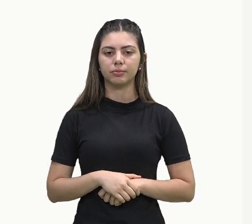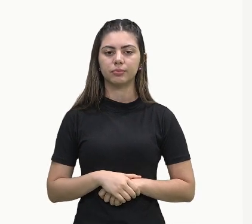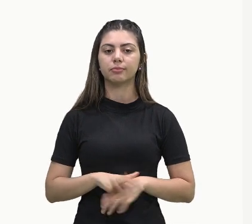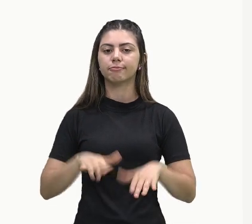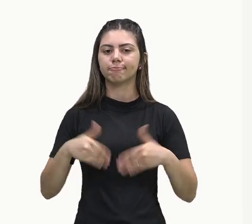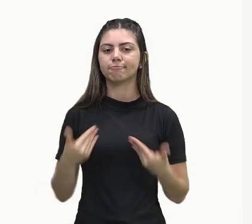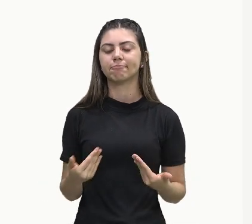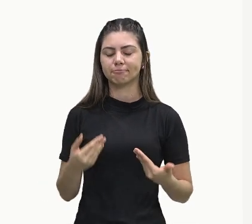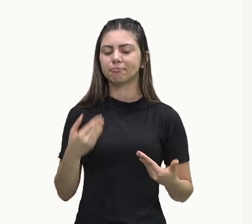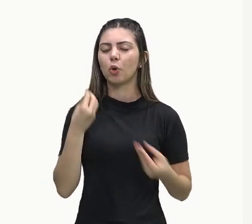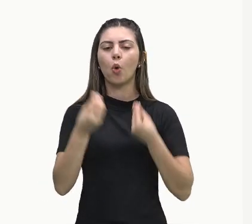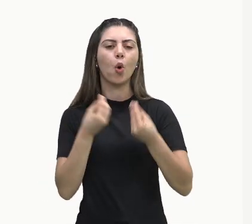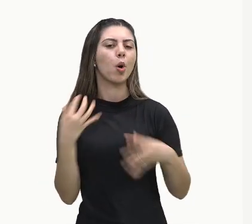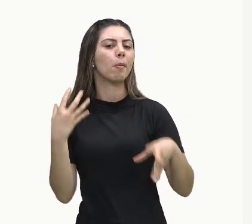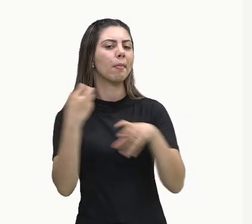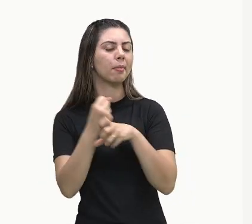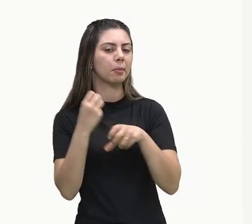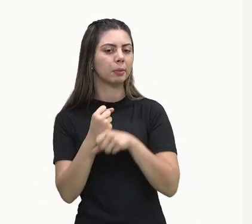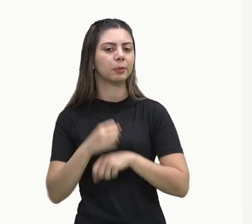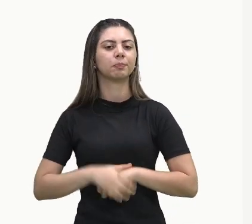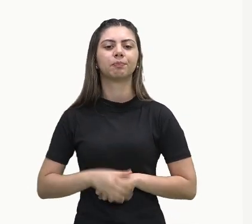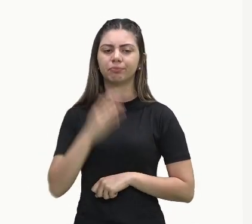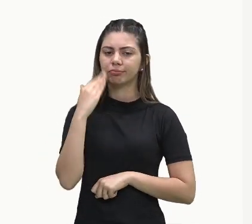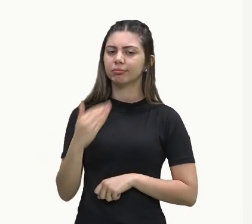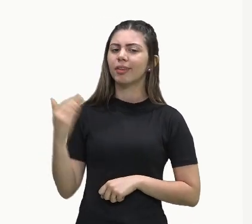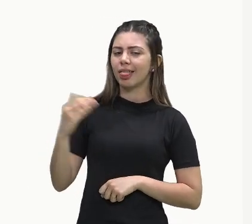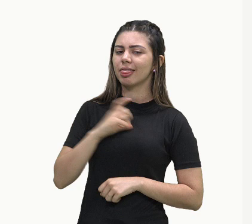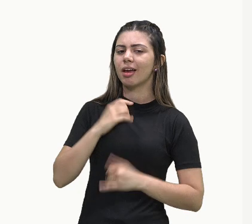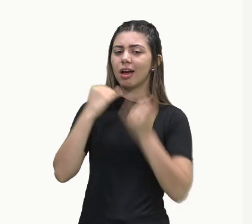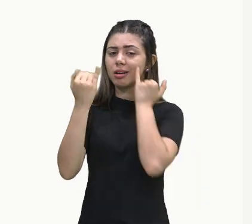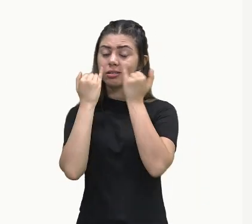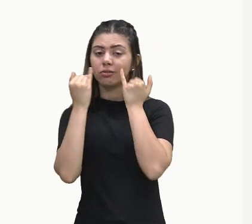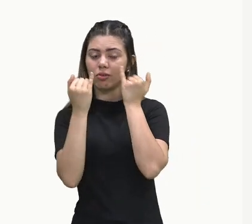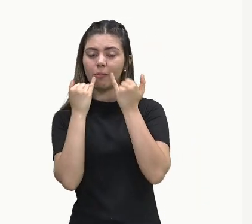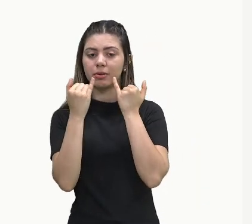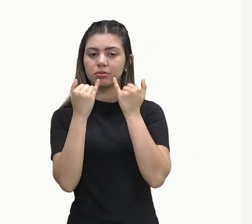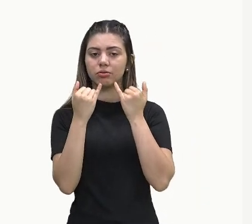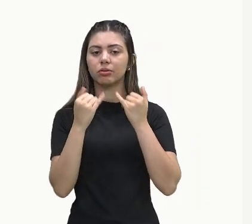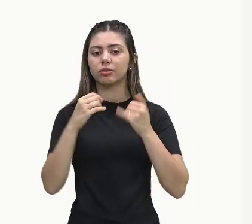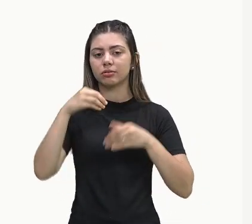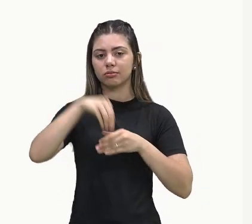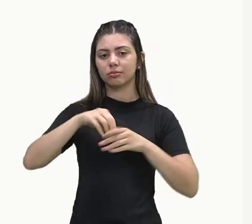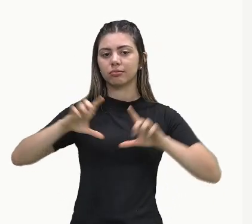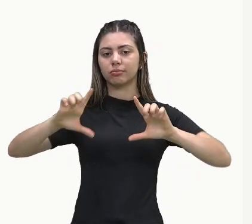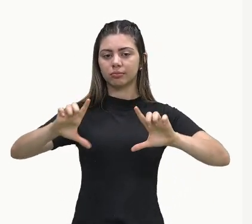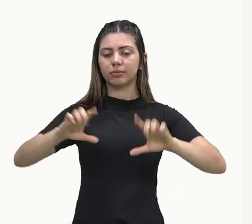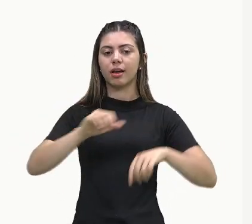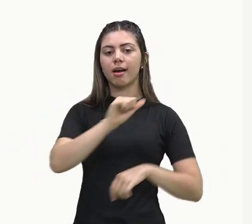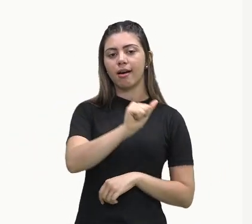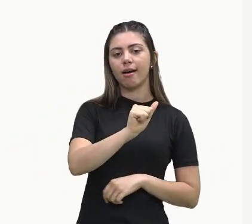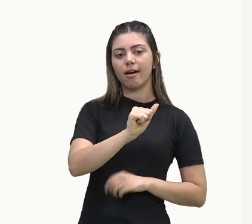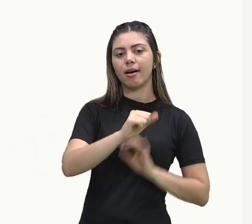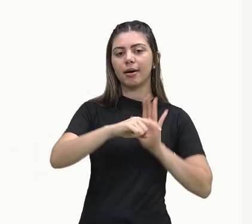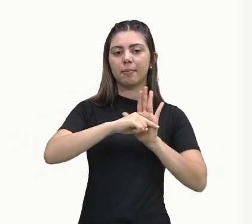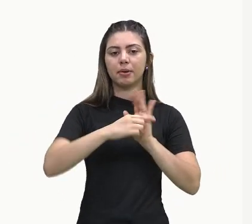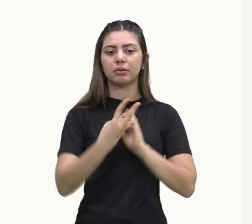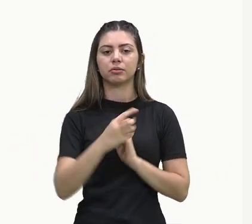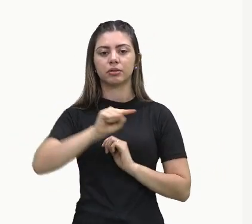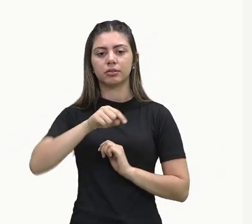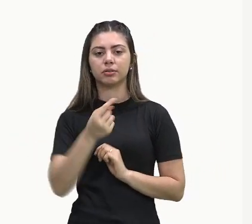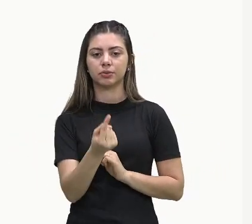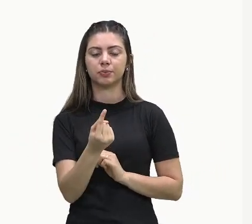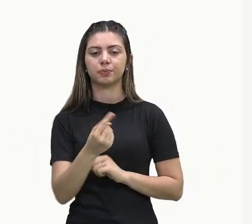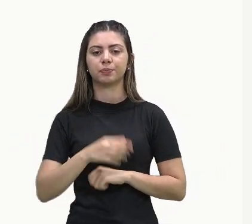então tá então temos aqui ó dados os pontos né a de coordenadas -3 e